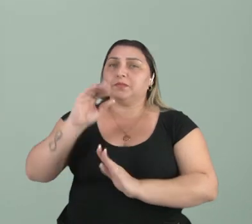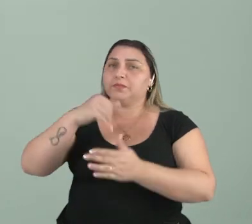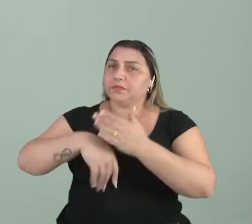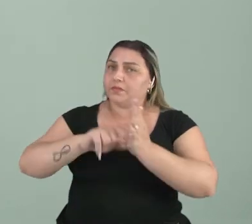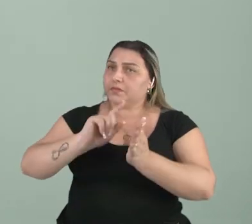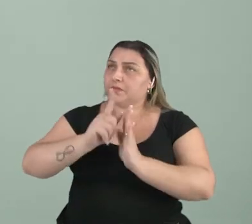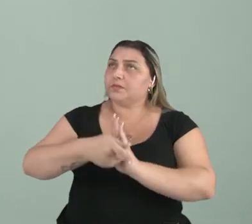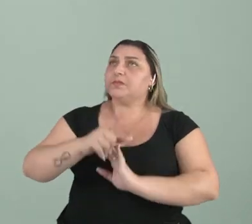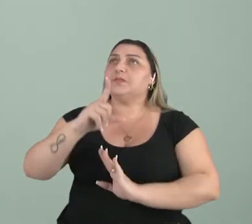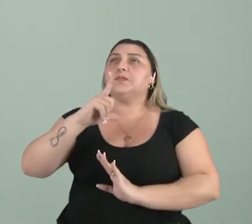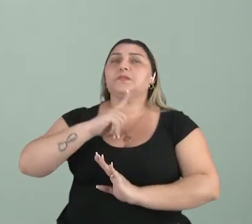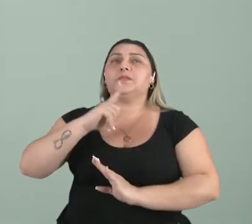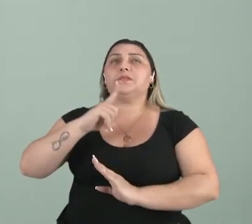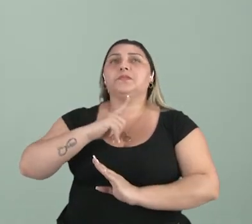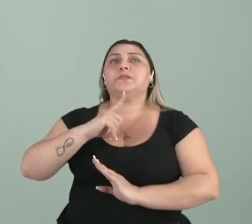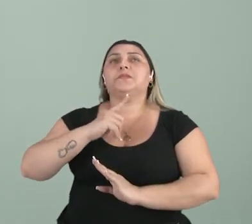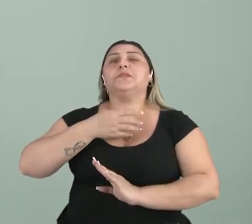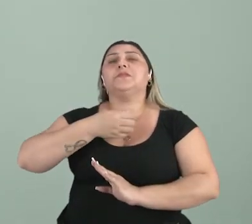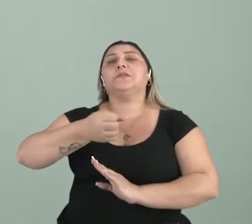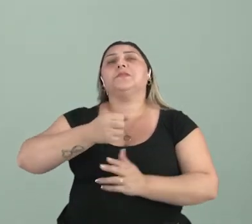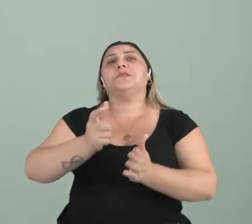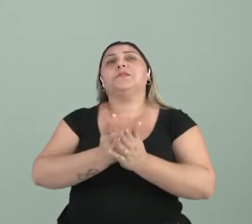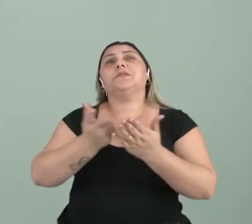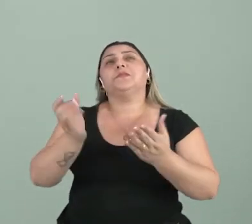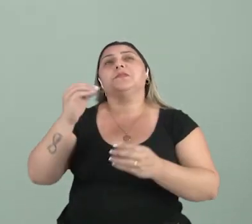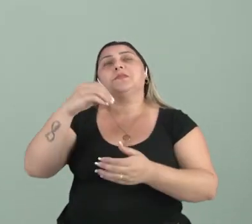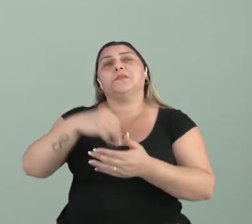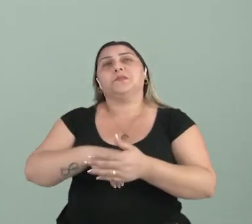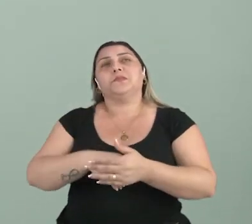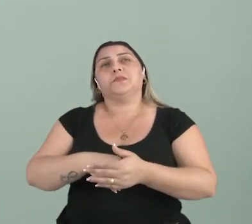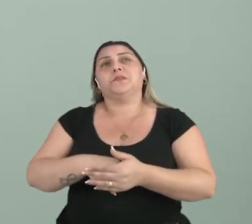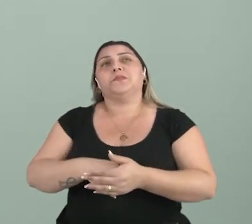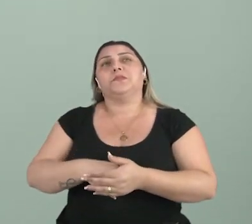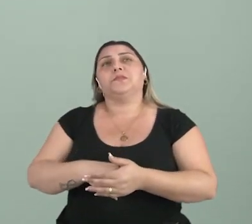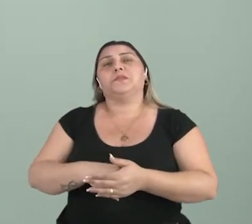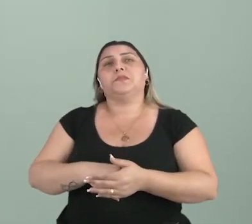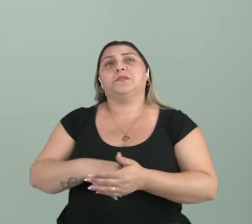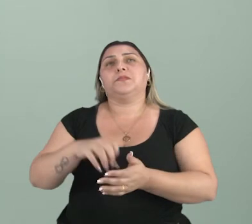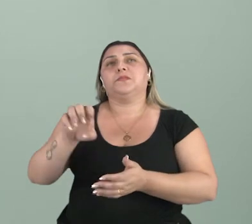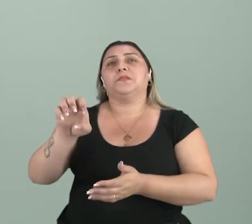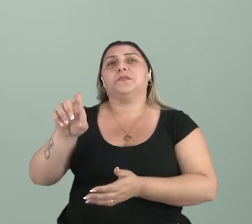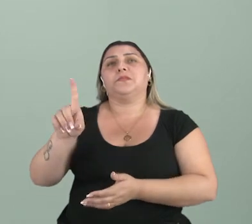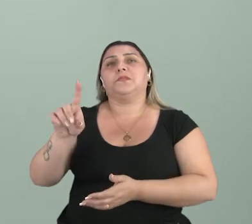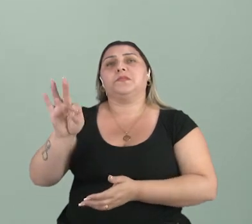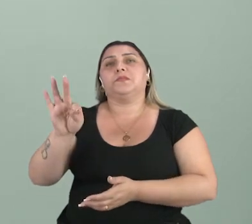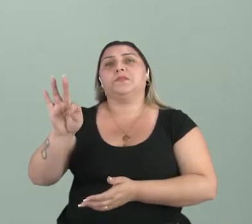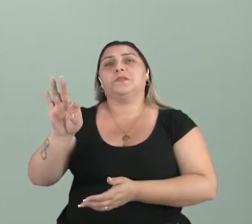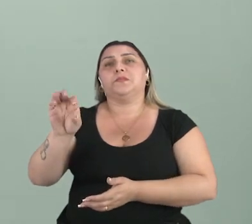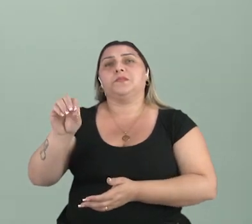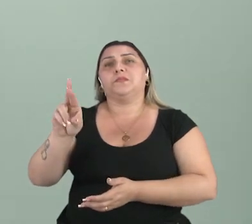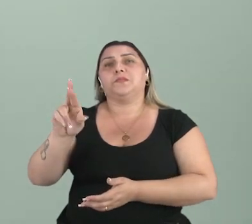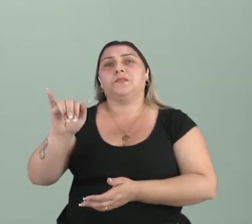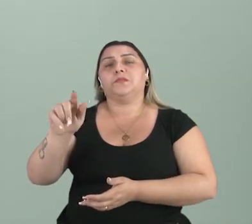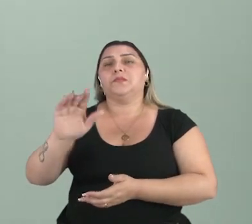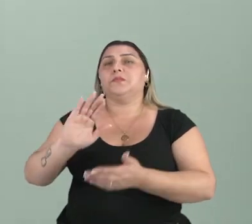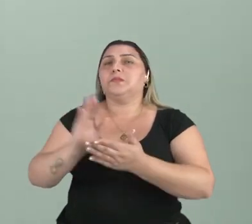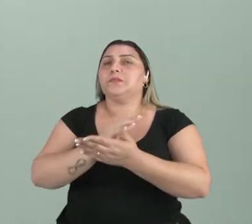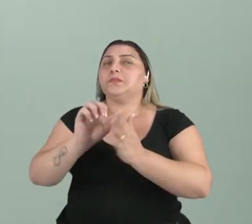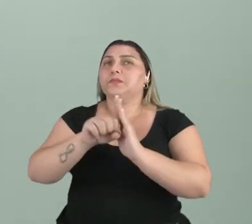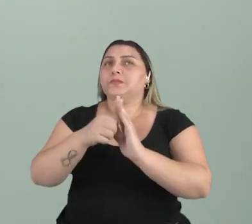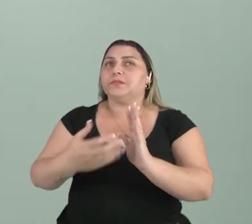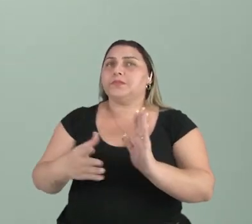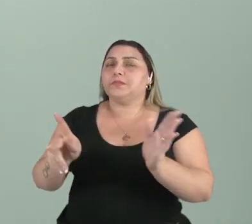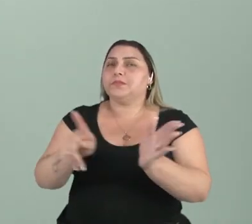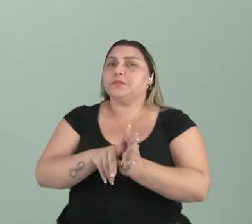dos gêneros, nós vamos ter os gêneros jornalísticos. E dentro desse gênero, nós vamos ter o editorial, que vai ter algumas